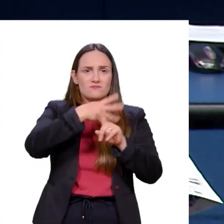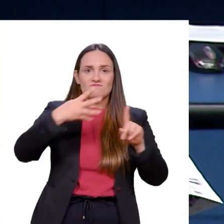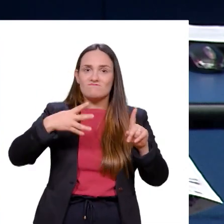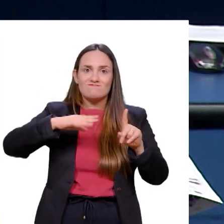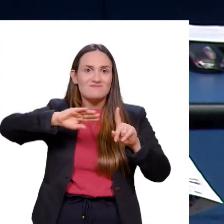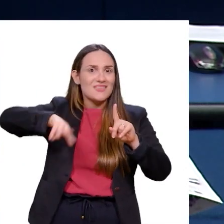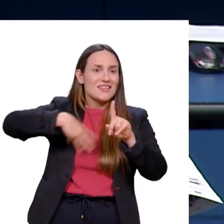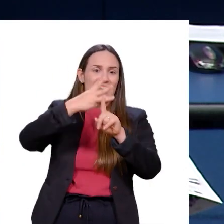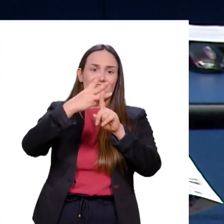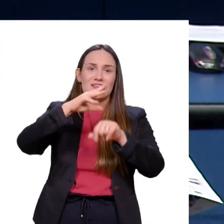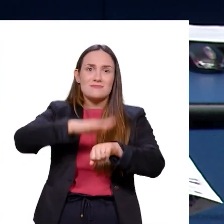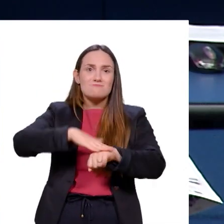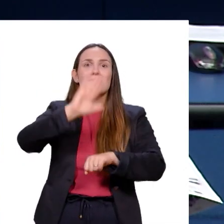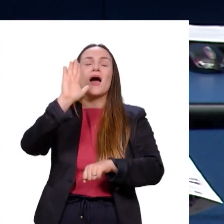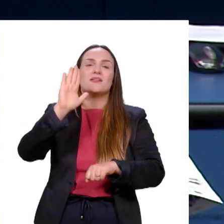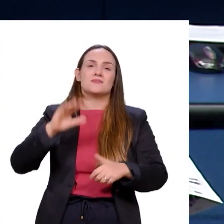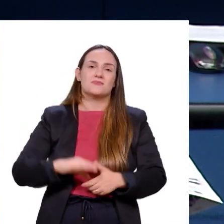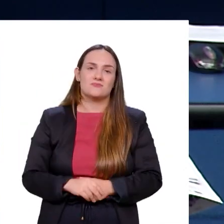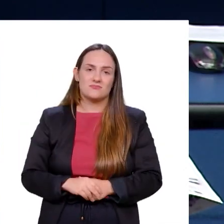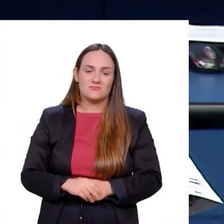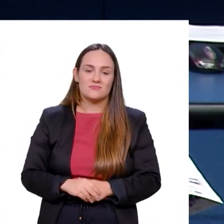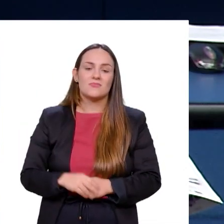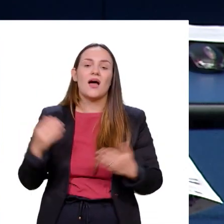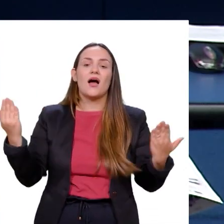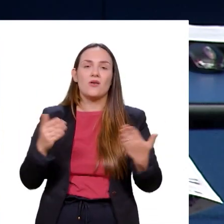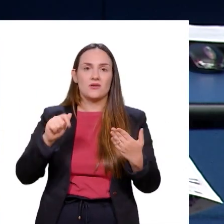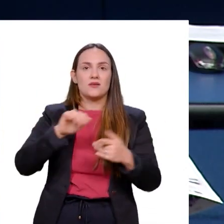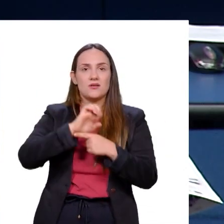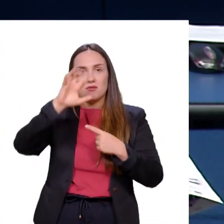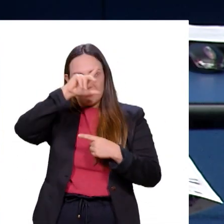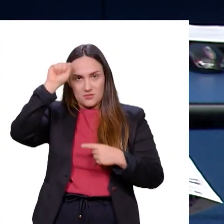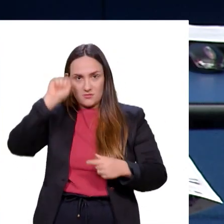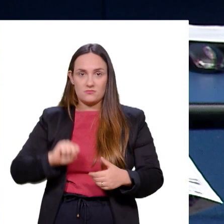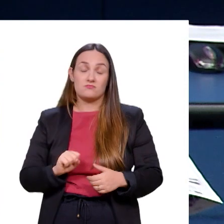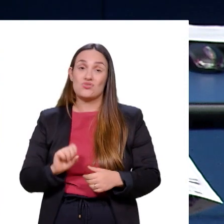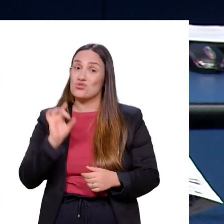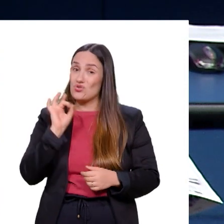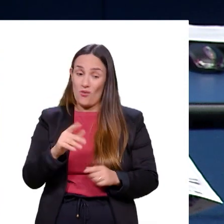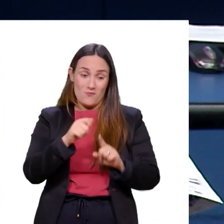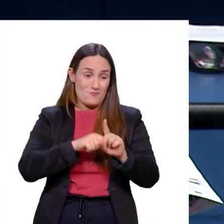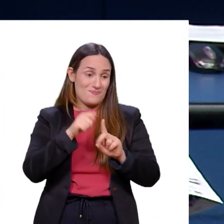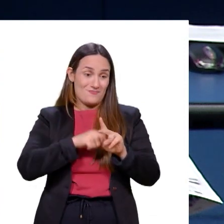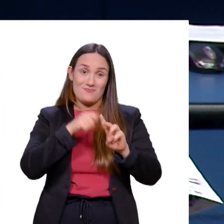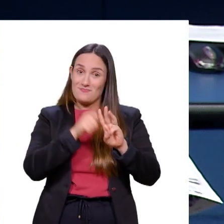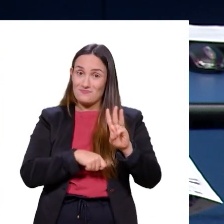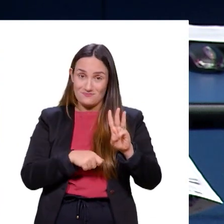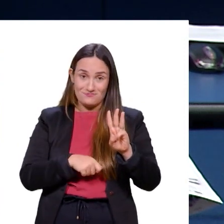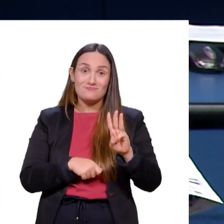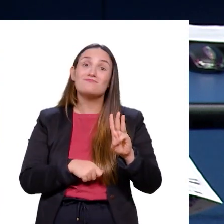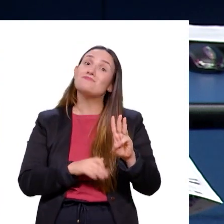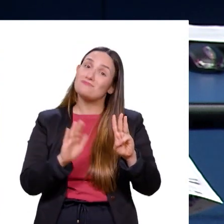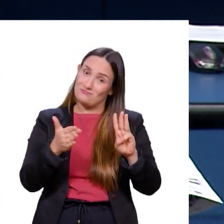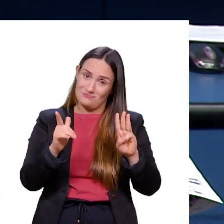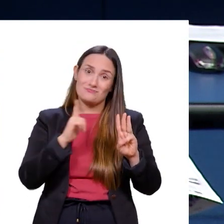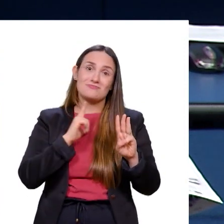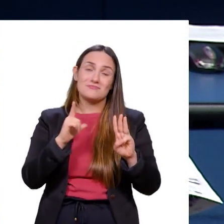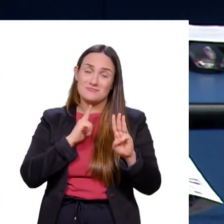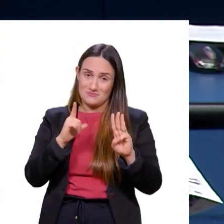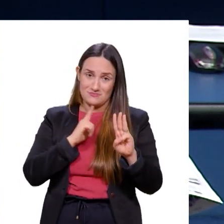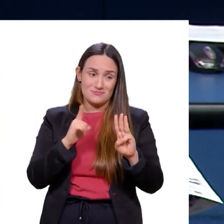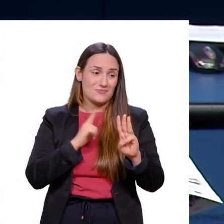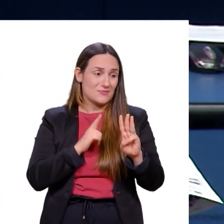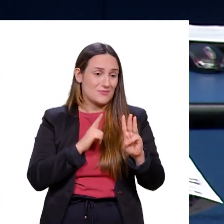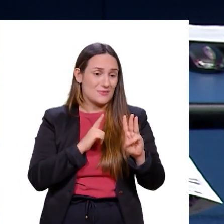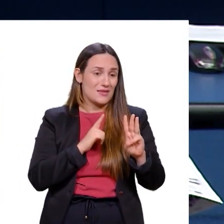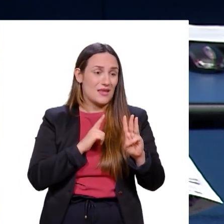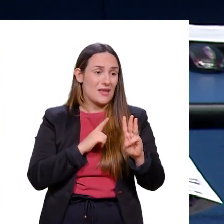LGBTQIA+, triplicaram os casos em Mato Grosso do Sul. Em apenas 3 meses, o Estado já